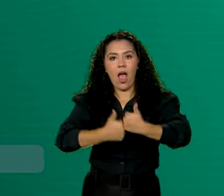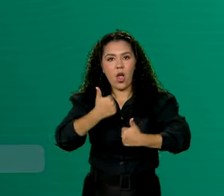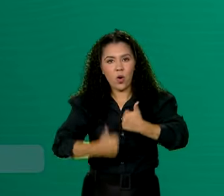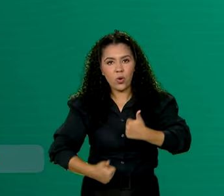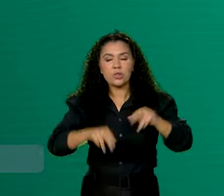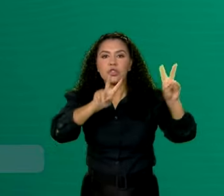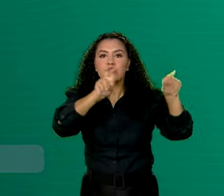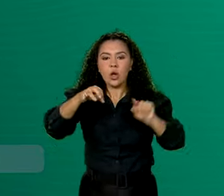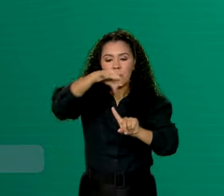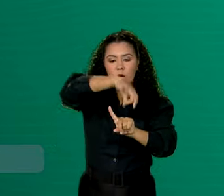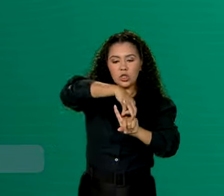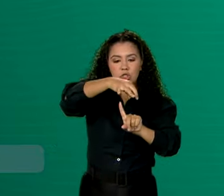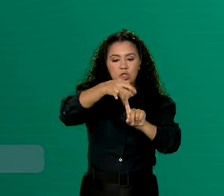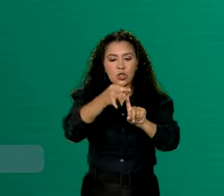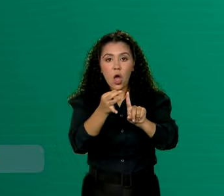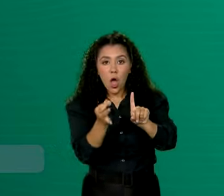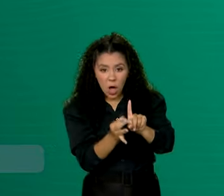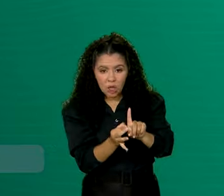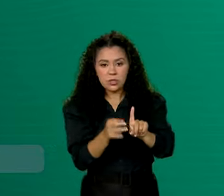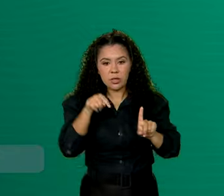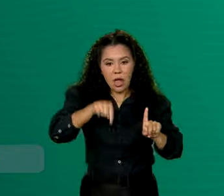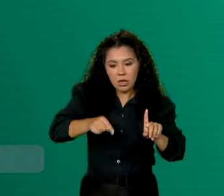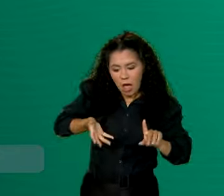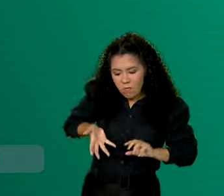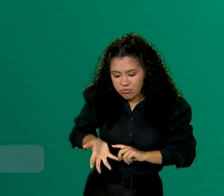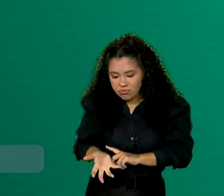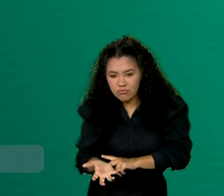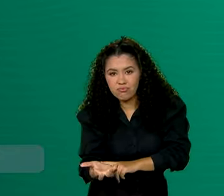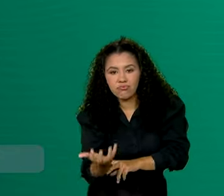soja, a lavoura do estado representou